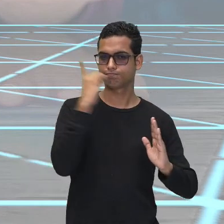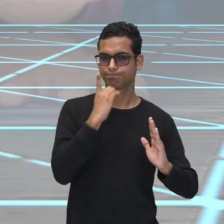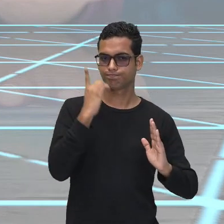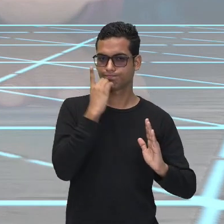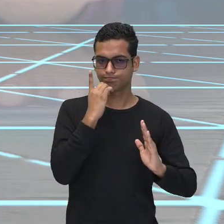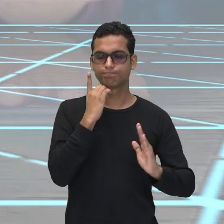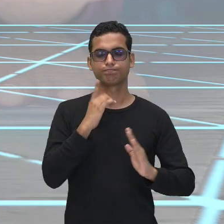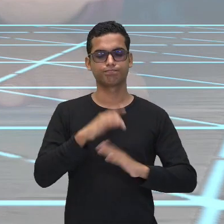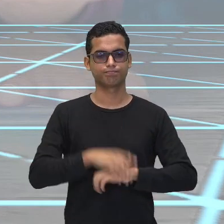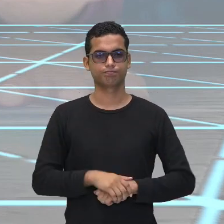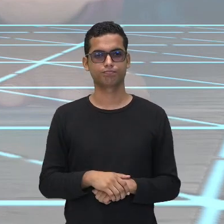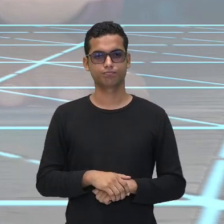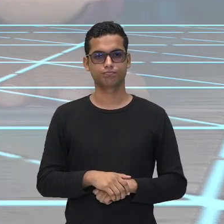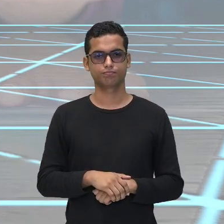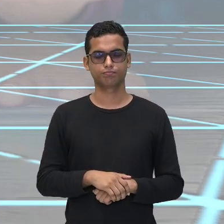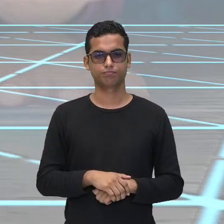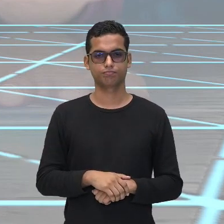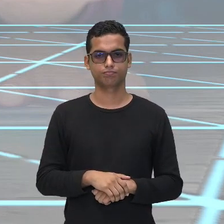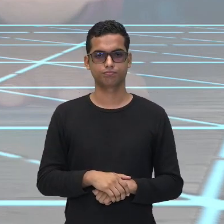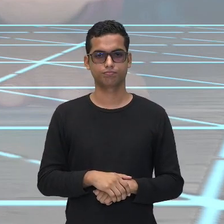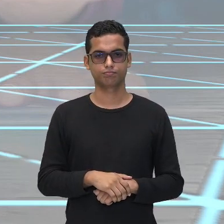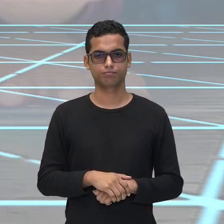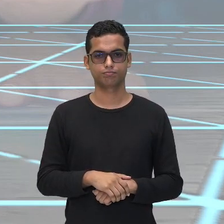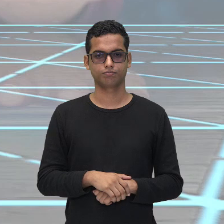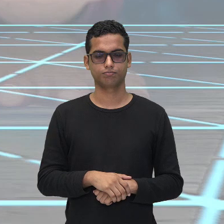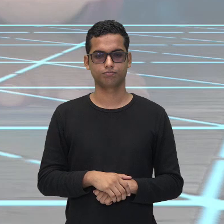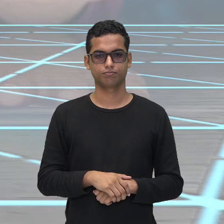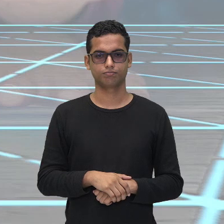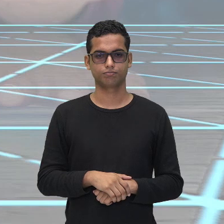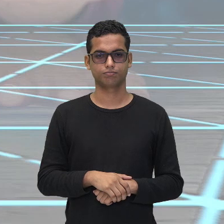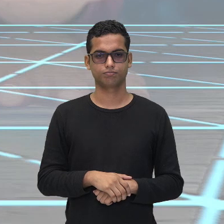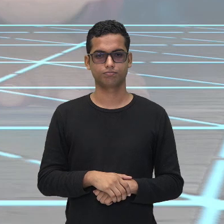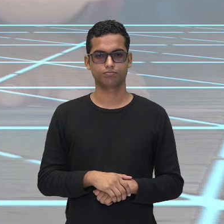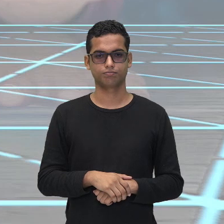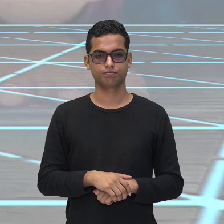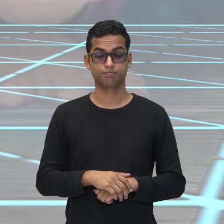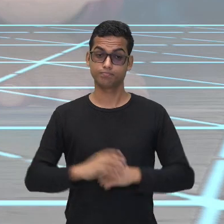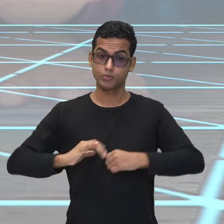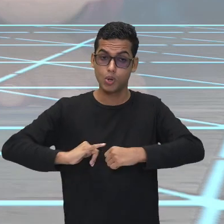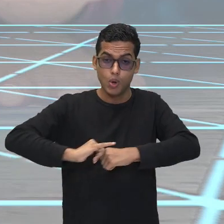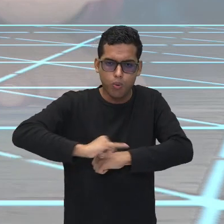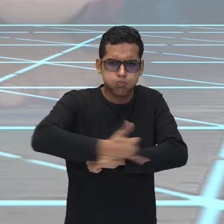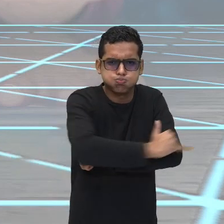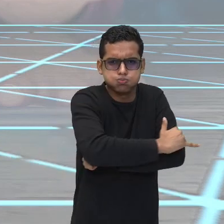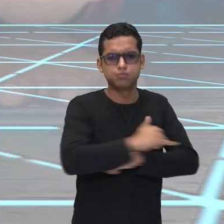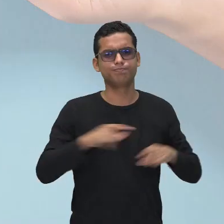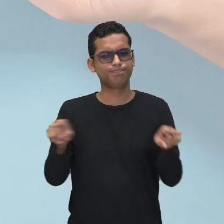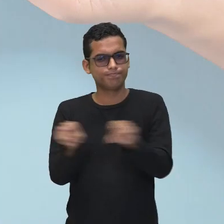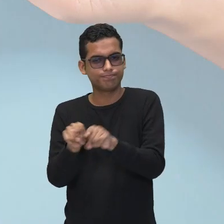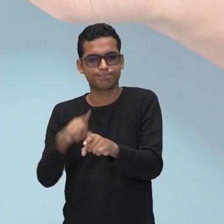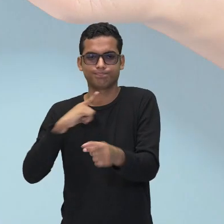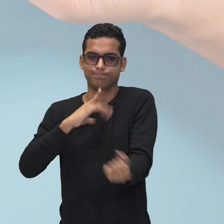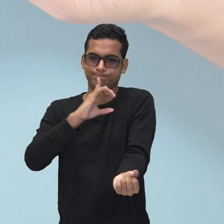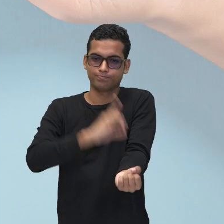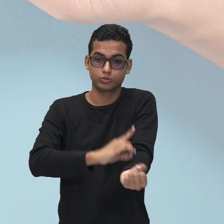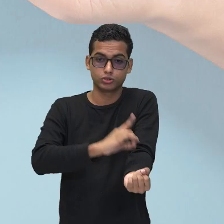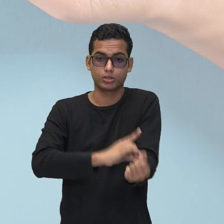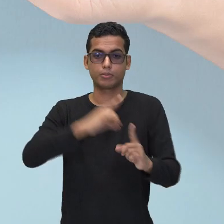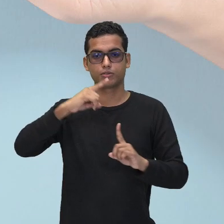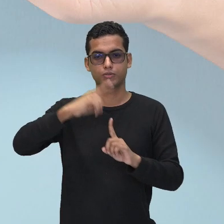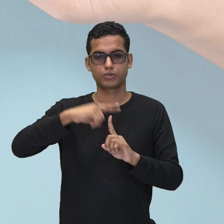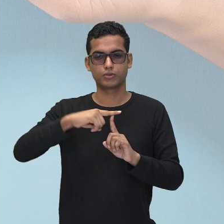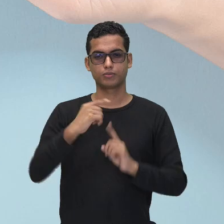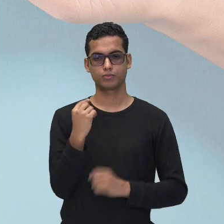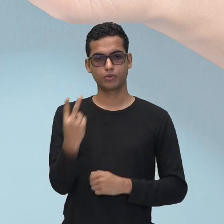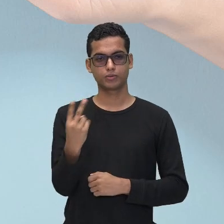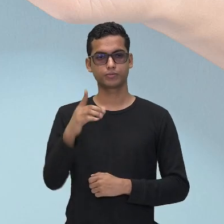E falando sobre essas doenças, né, além da obesidade, nós vemos aqui a questão da diabetes, do diabetes tipo 2.